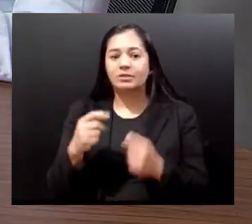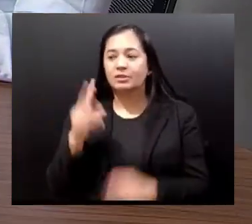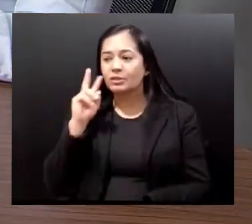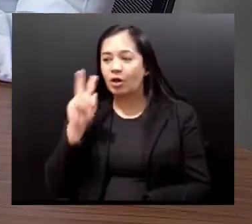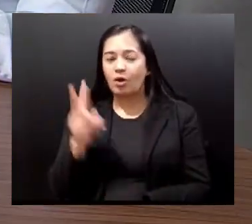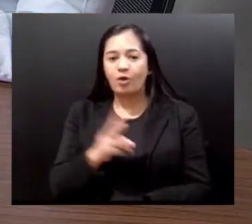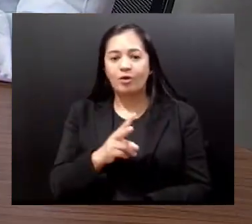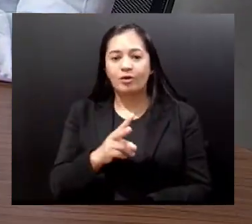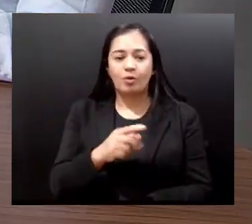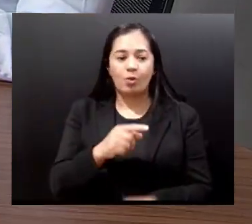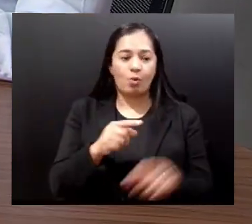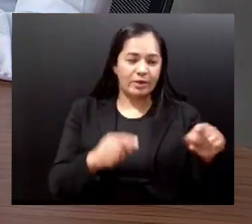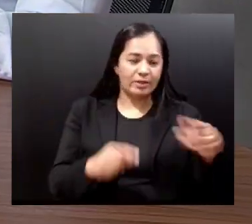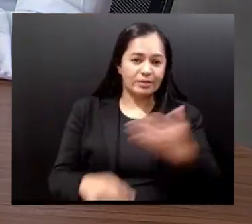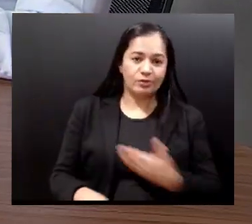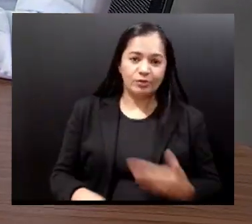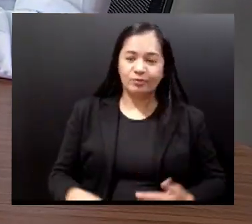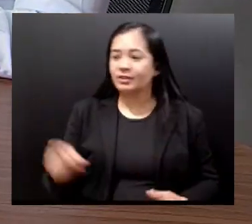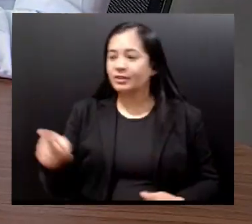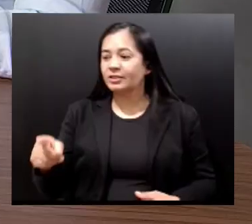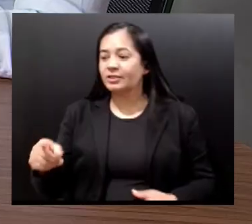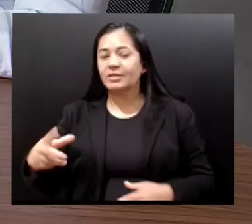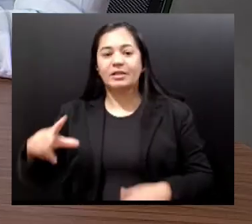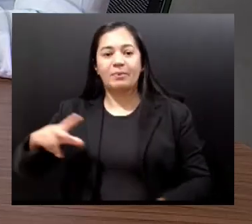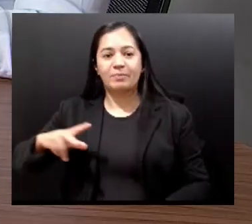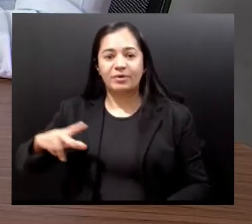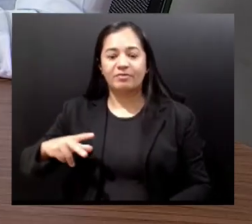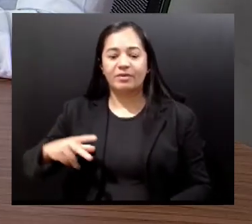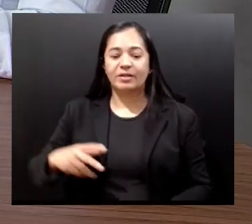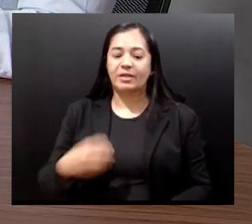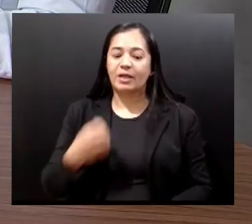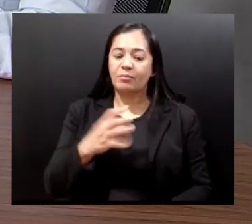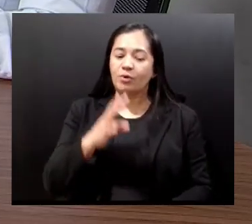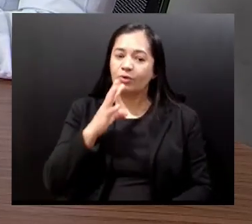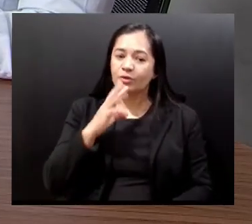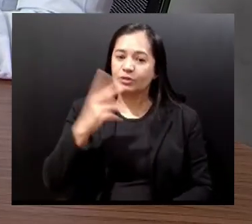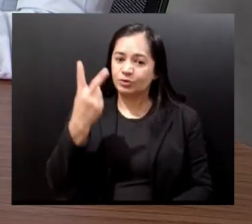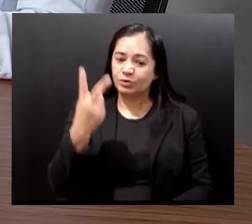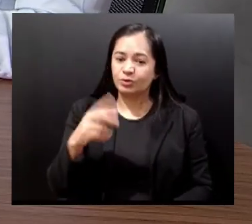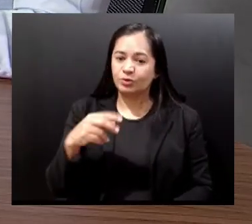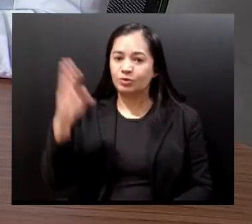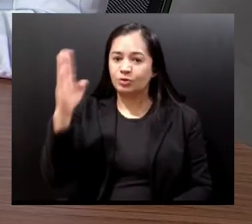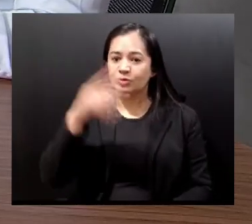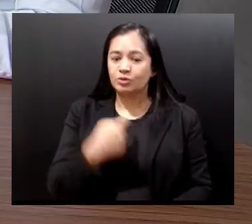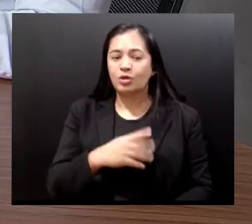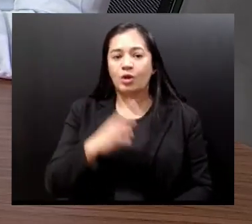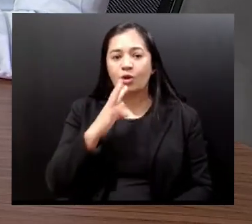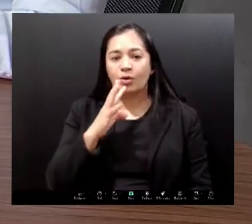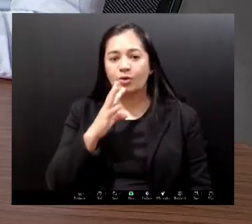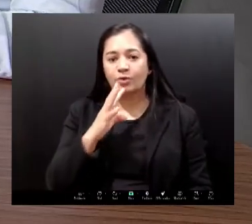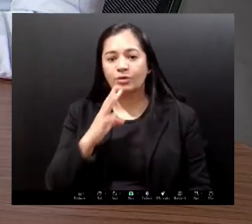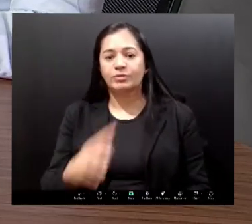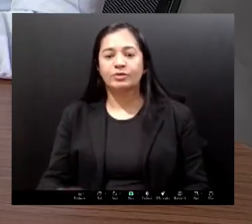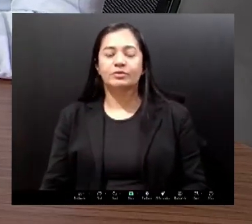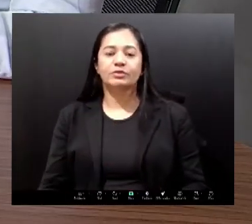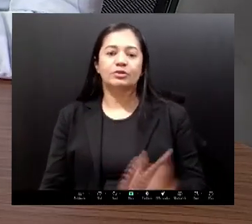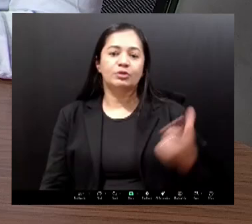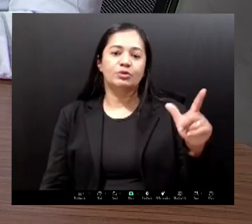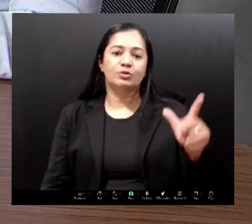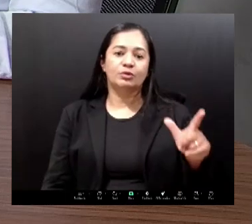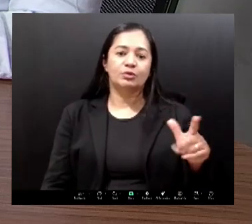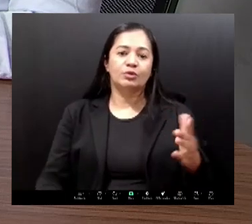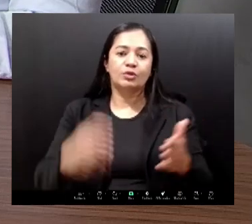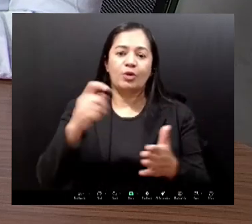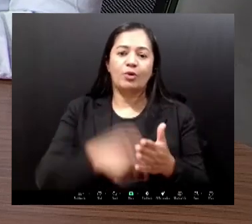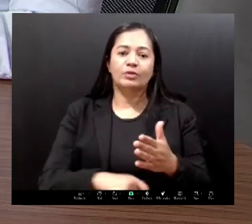outro é um índice privado. Então é sempre bom conhecer os dois. Aqui no Brasil a gente conhece um como dos preços e outro como dos contratos e aluguéis.